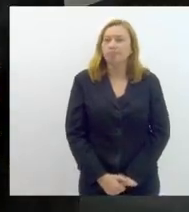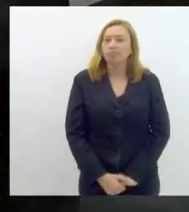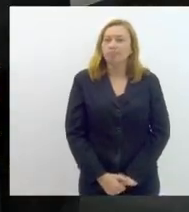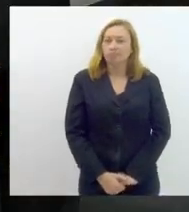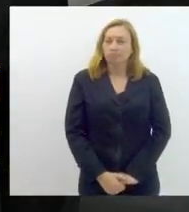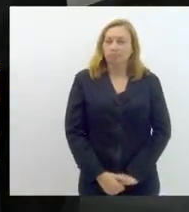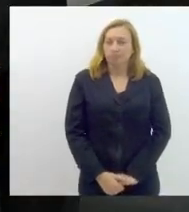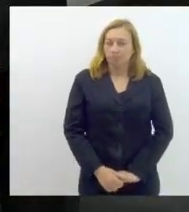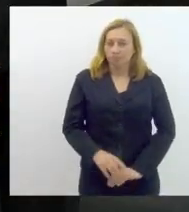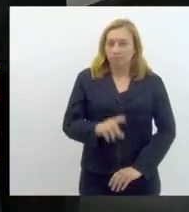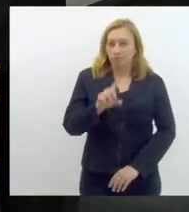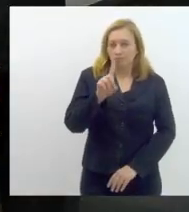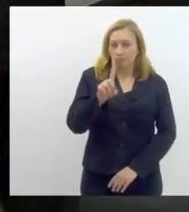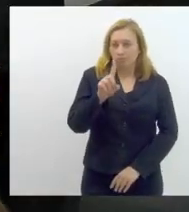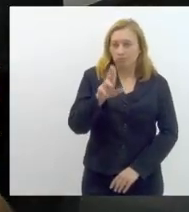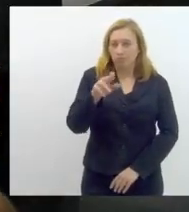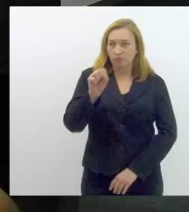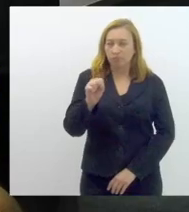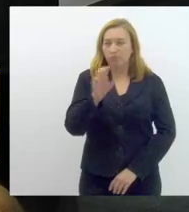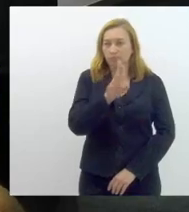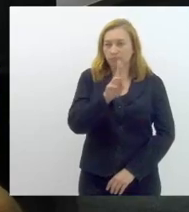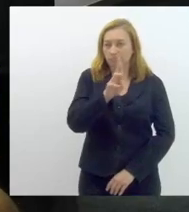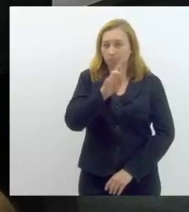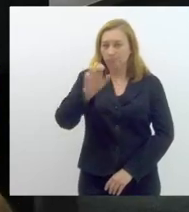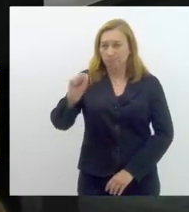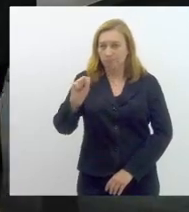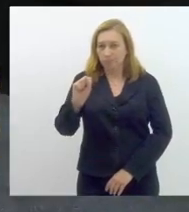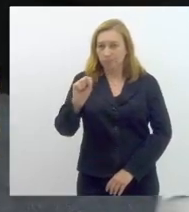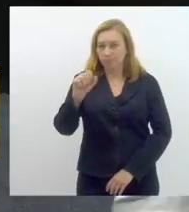Duas Barras, Kemi Viana da Silva.